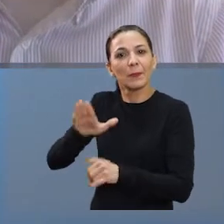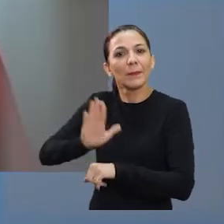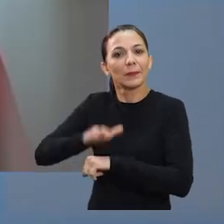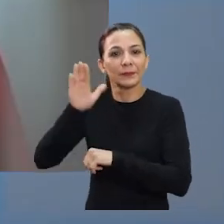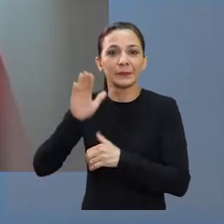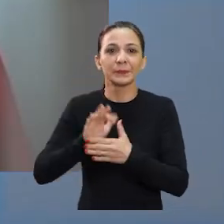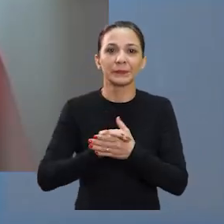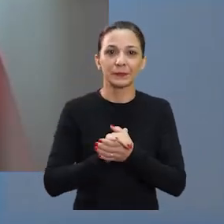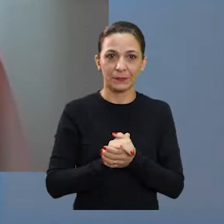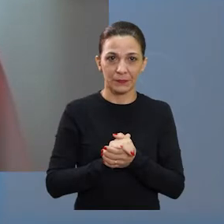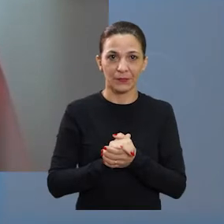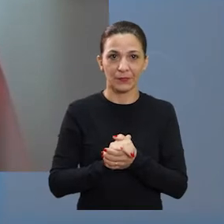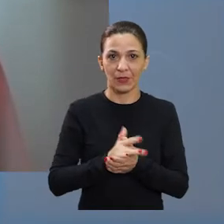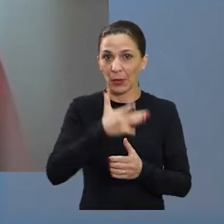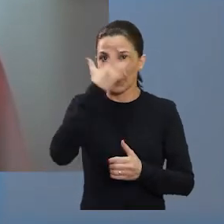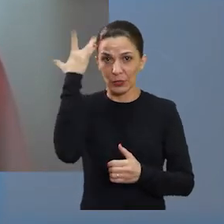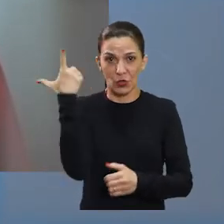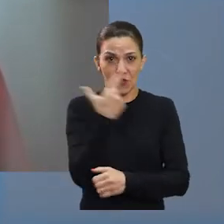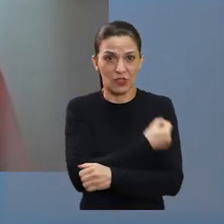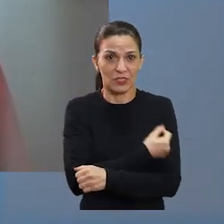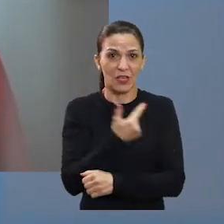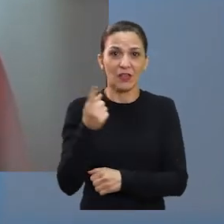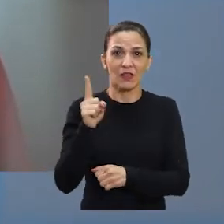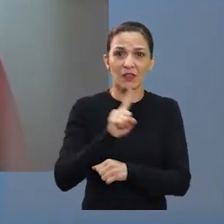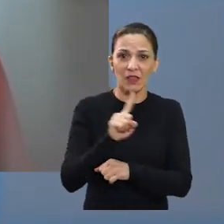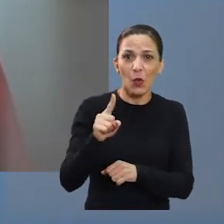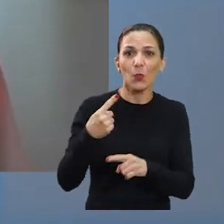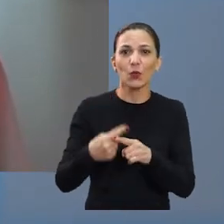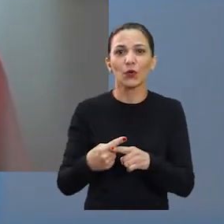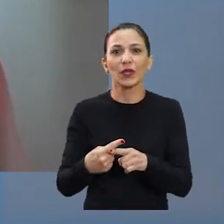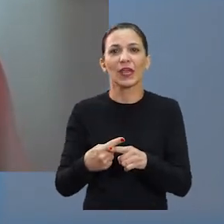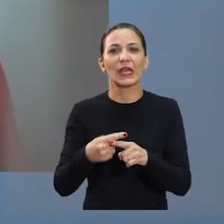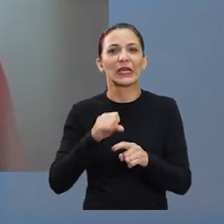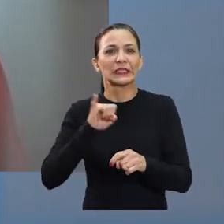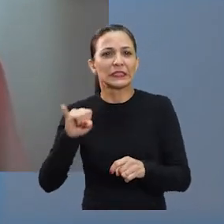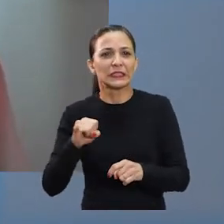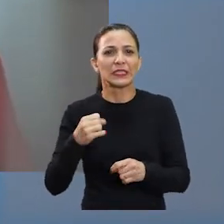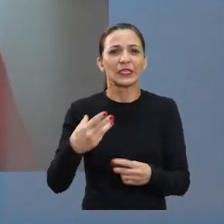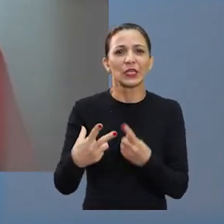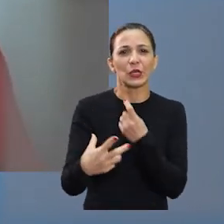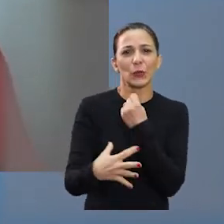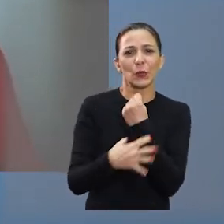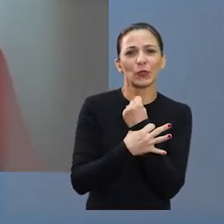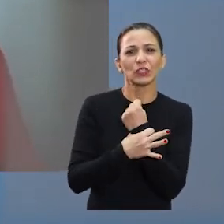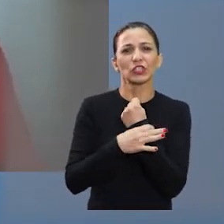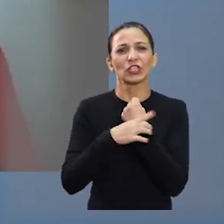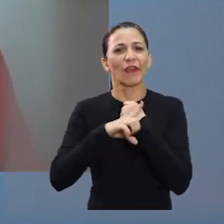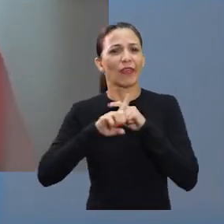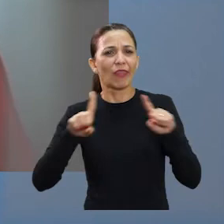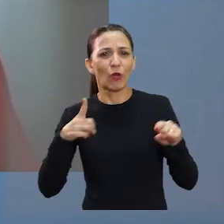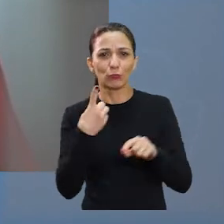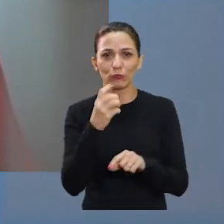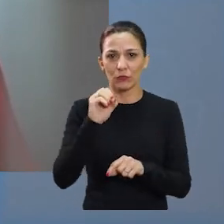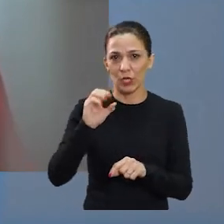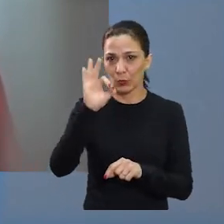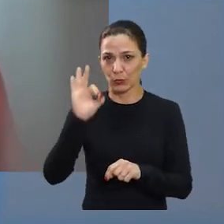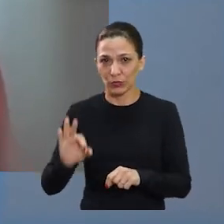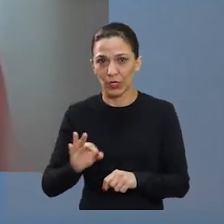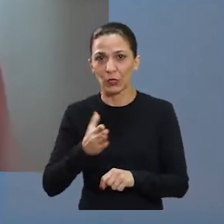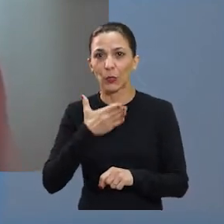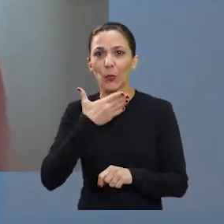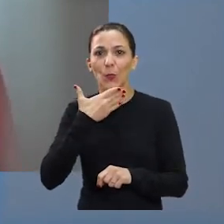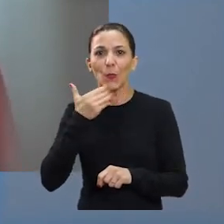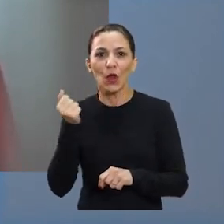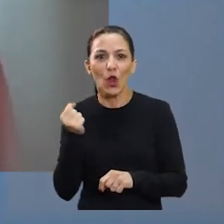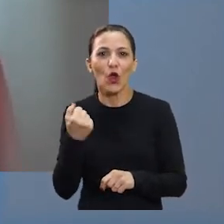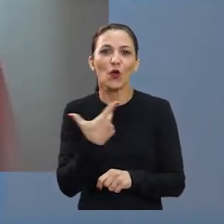tá? Inclusive, tem muita gente que não está tomando a vacina sob a justificativa de que se o imunizante não é 100% eficaz, melhor